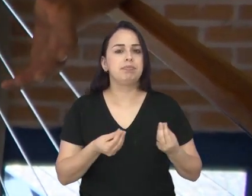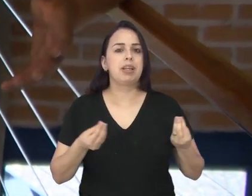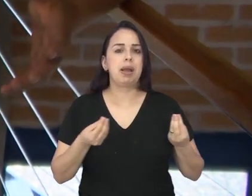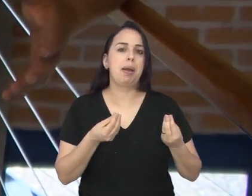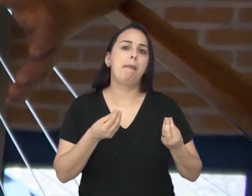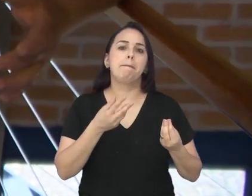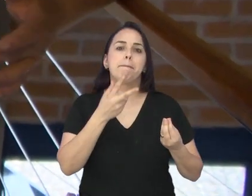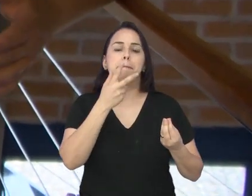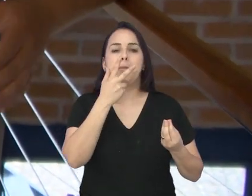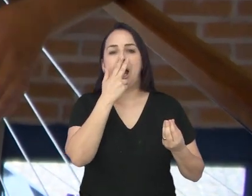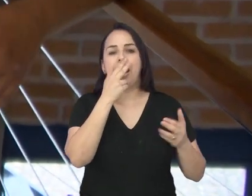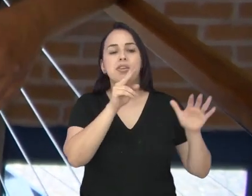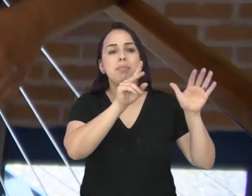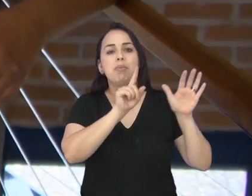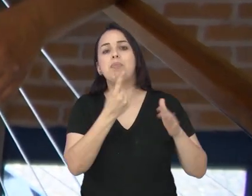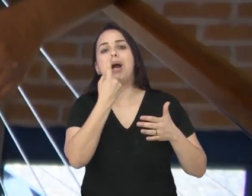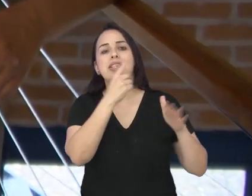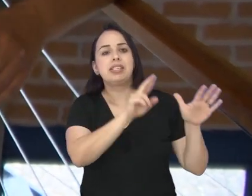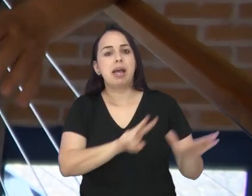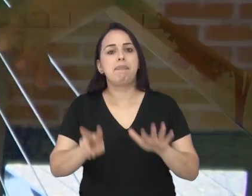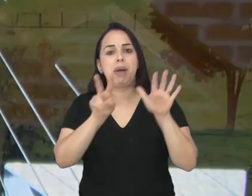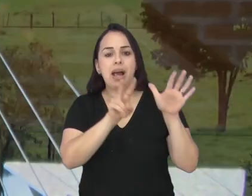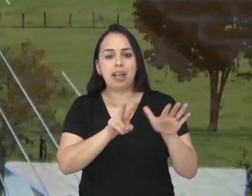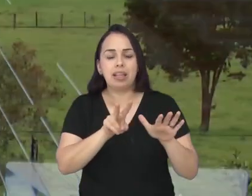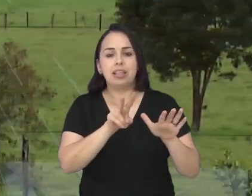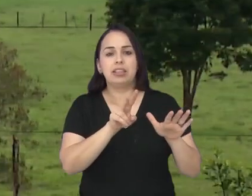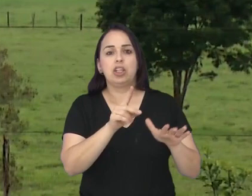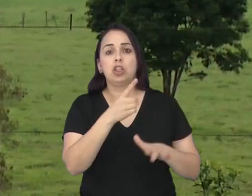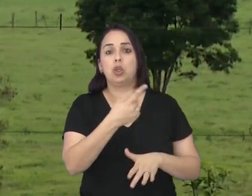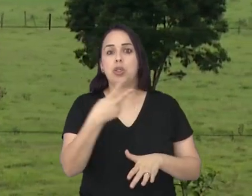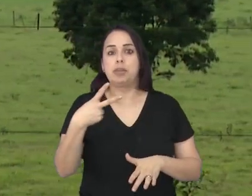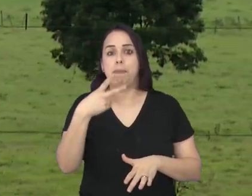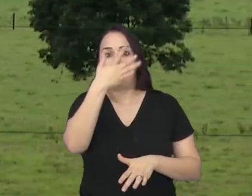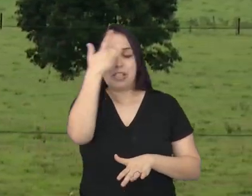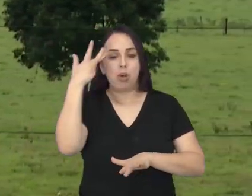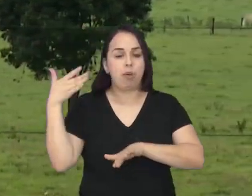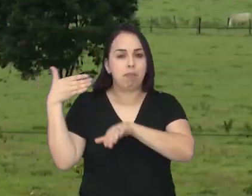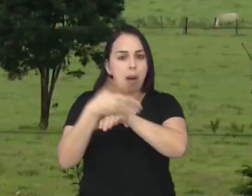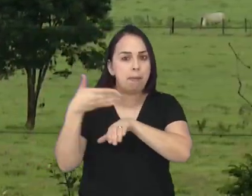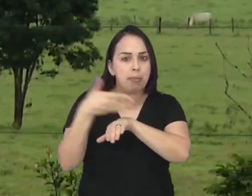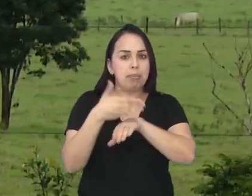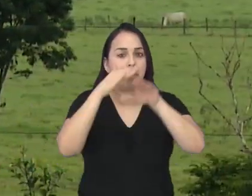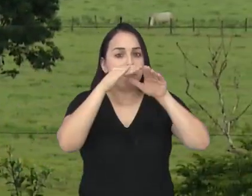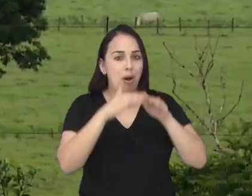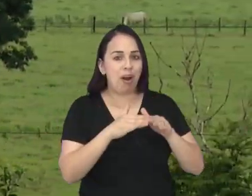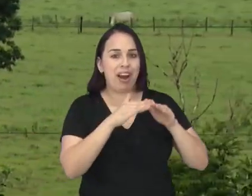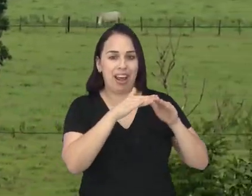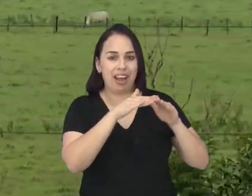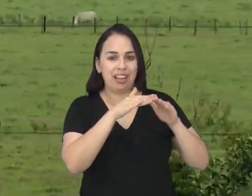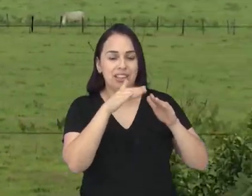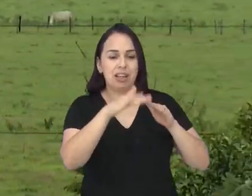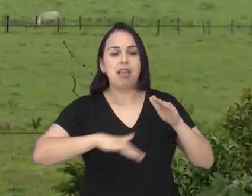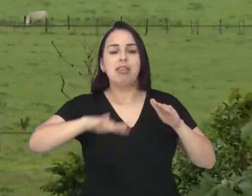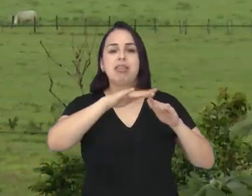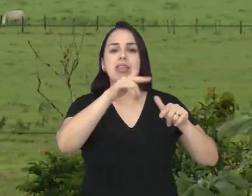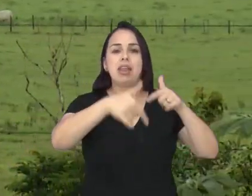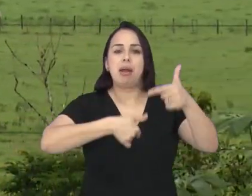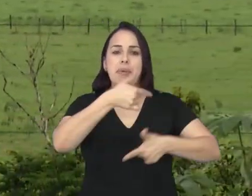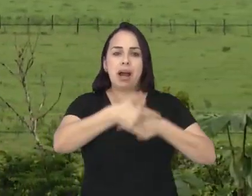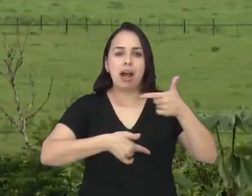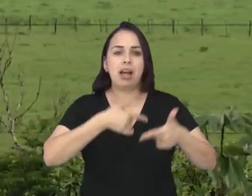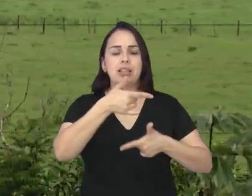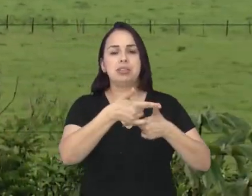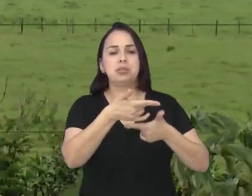espécie de residência. Uma semana vão ficar aqui aproximadamente 12 pessoas fazendo um trabalho